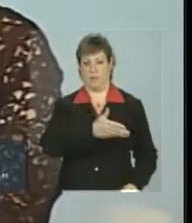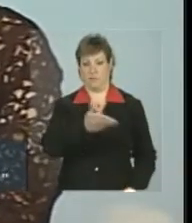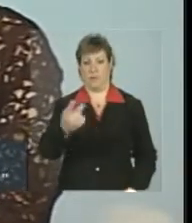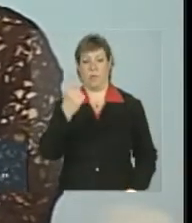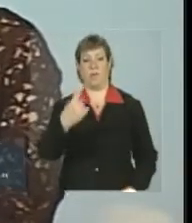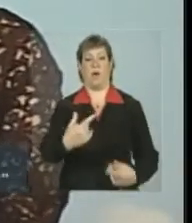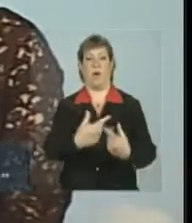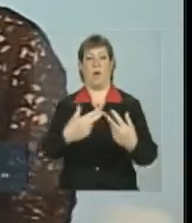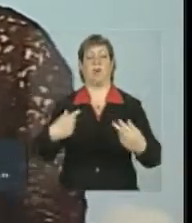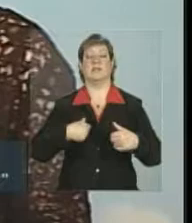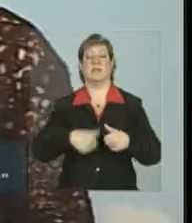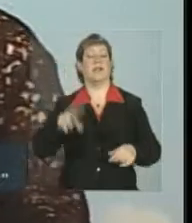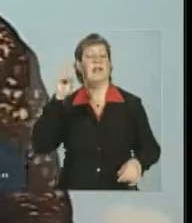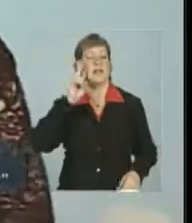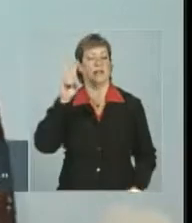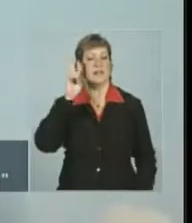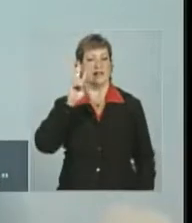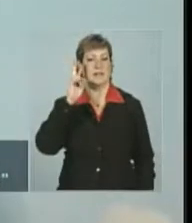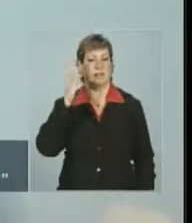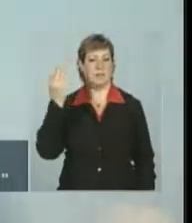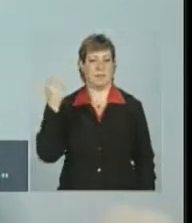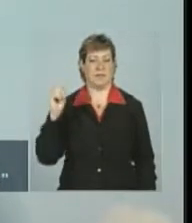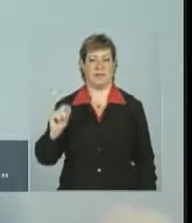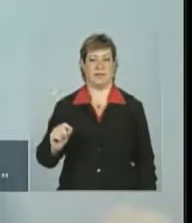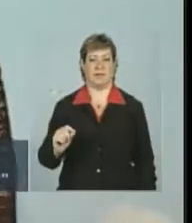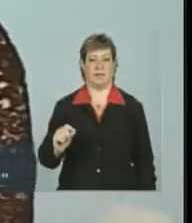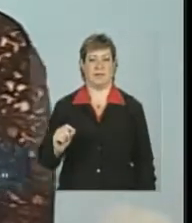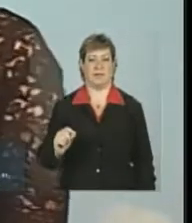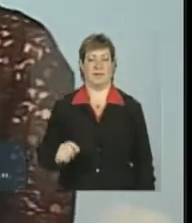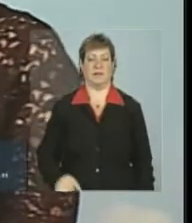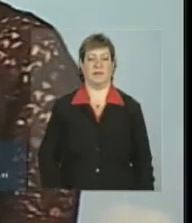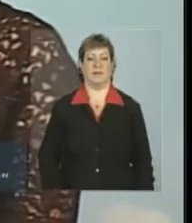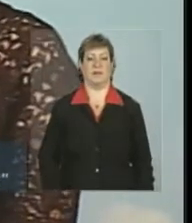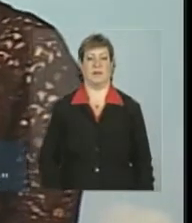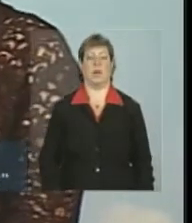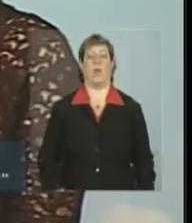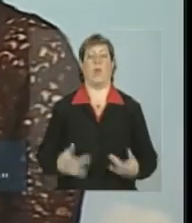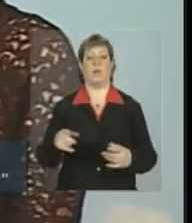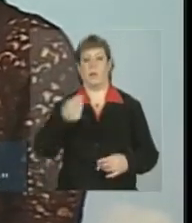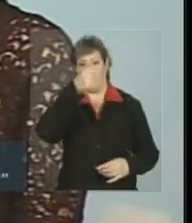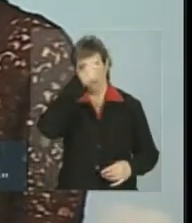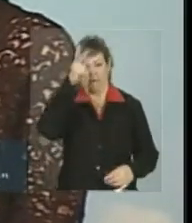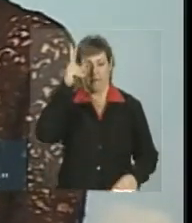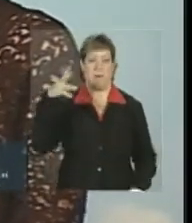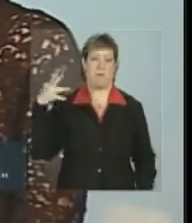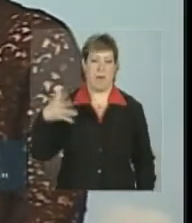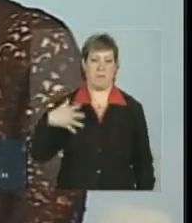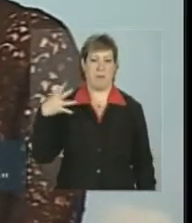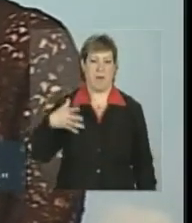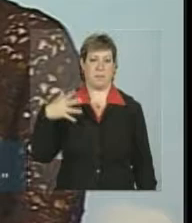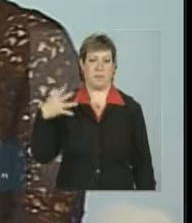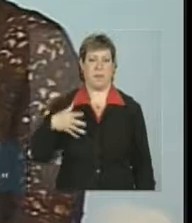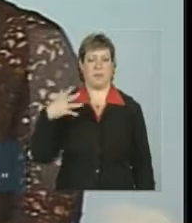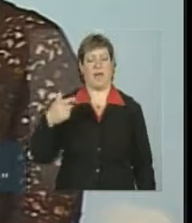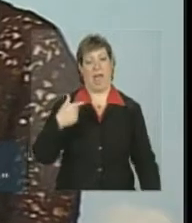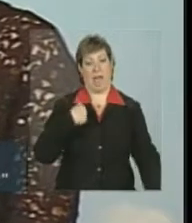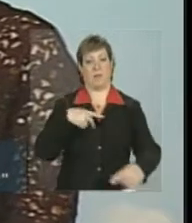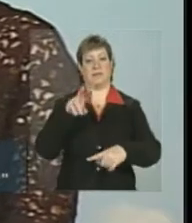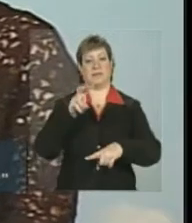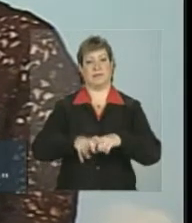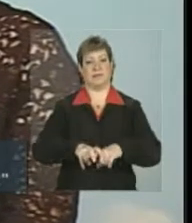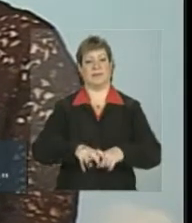que eu estava lembrando enquanto o nosso prefeito, Luiz